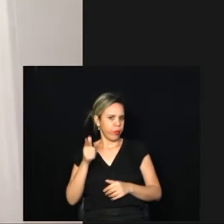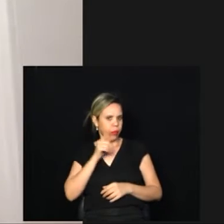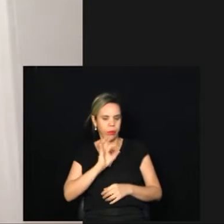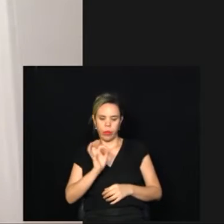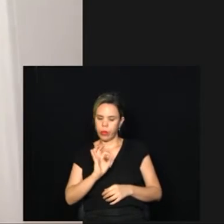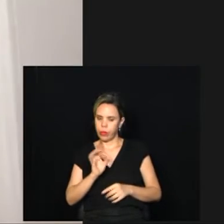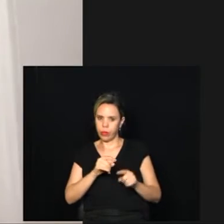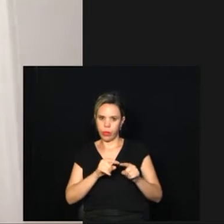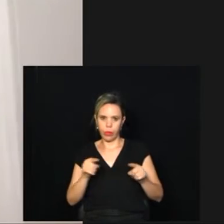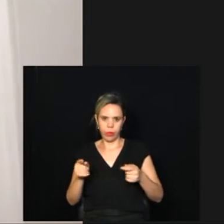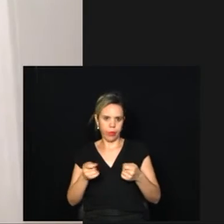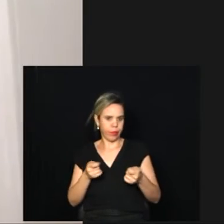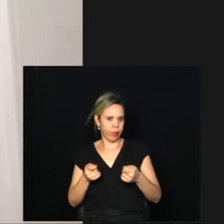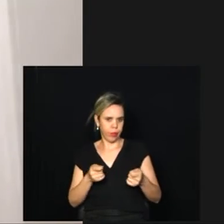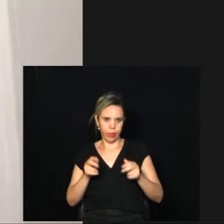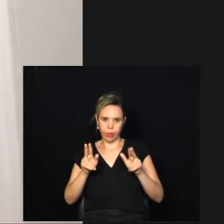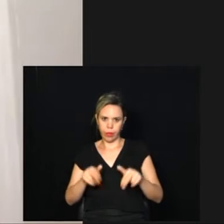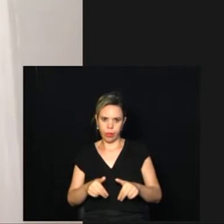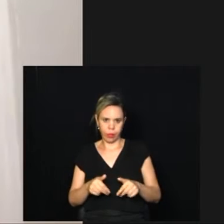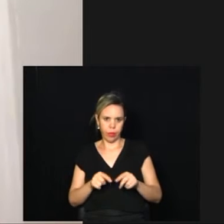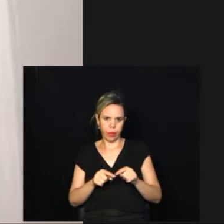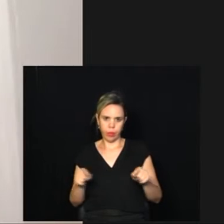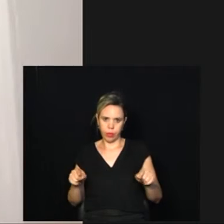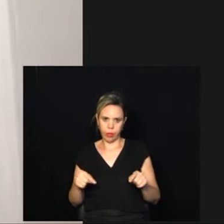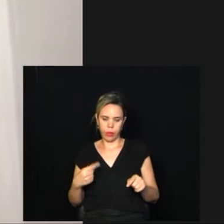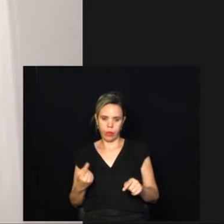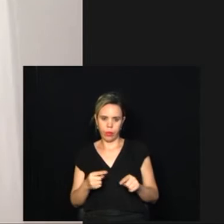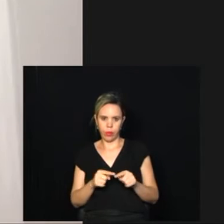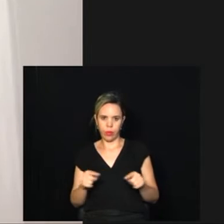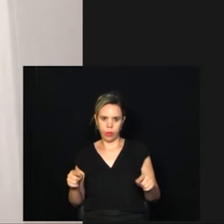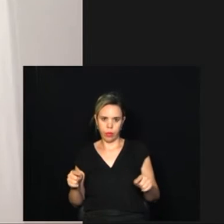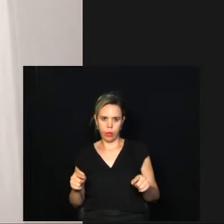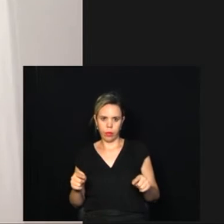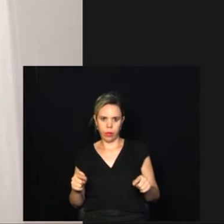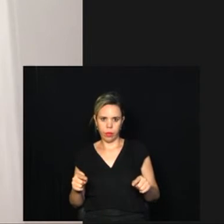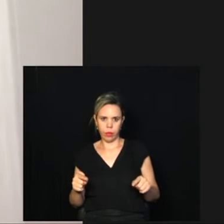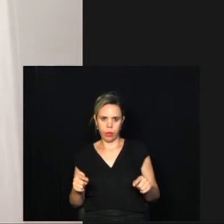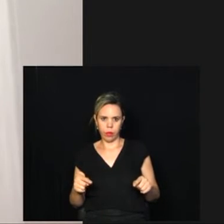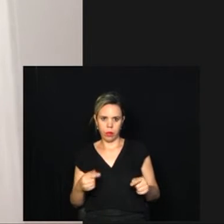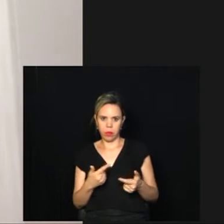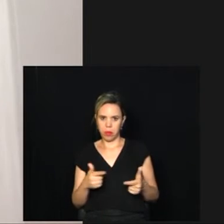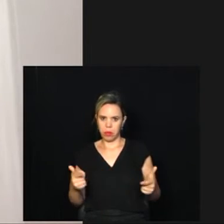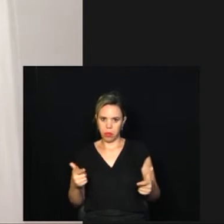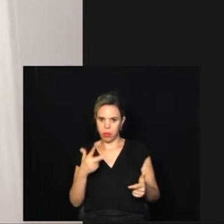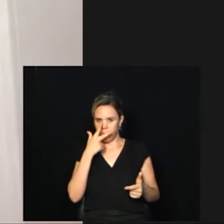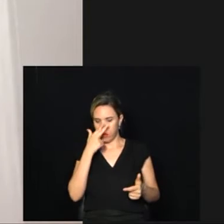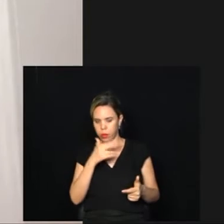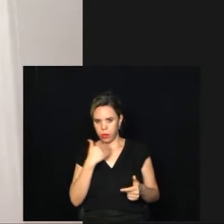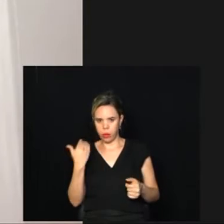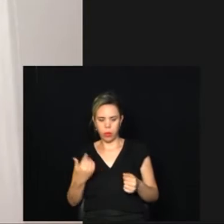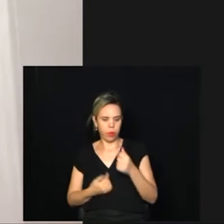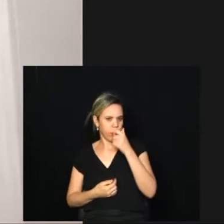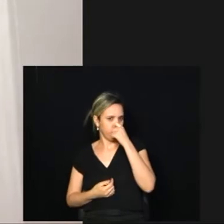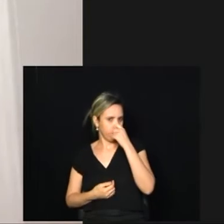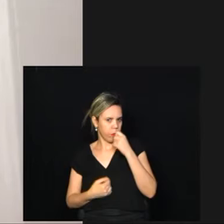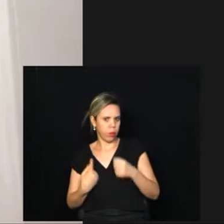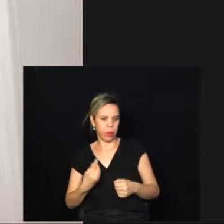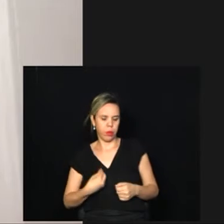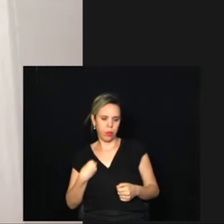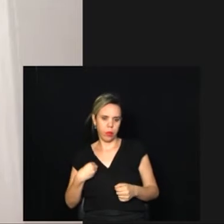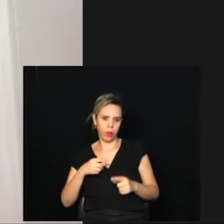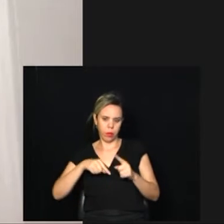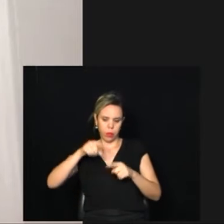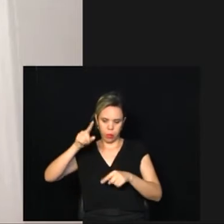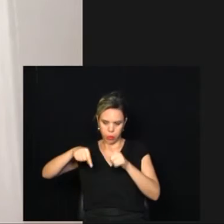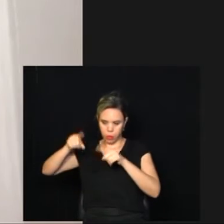essa estabilidade de linha reta, porque quando está em linha reta aquele aparelhinho, a gente sinal que a gente morreu, né? Então, a nossa vida é assim,